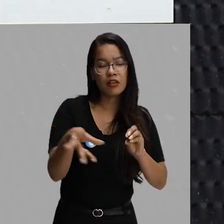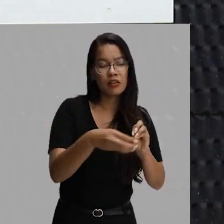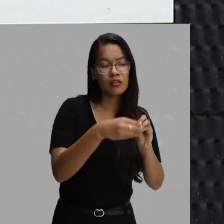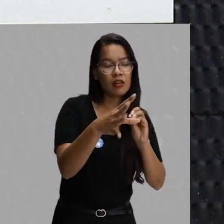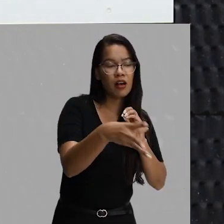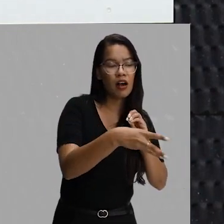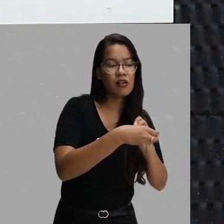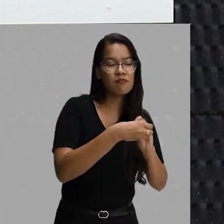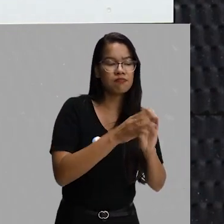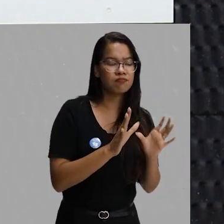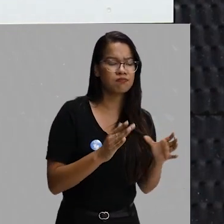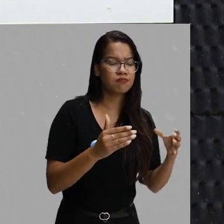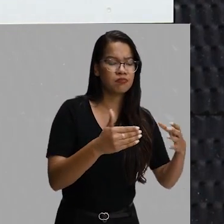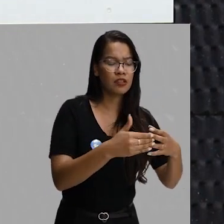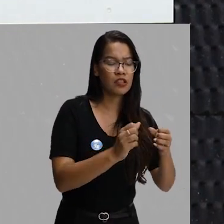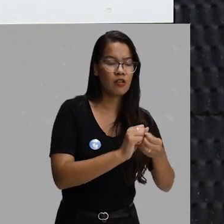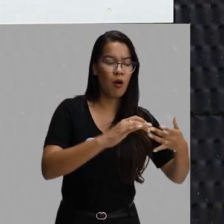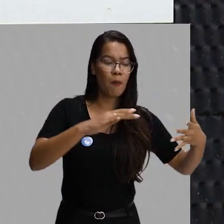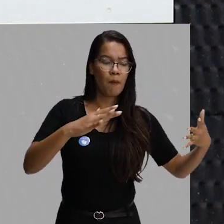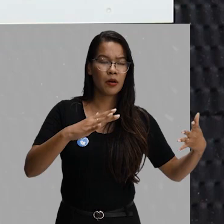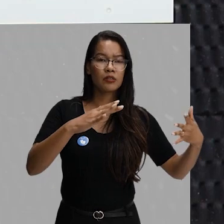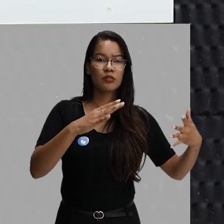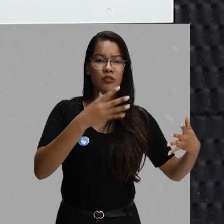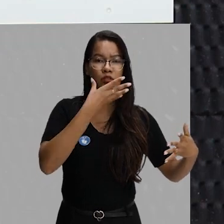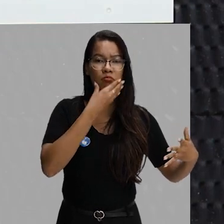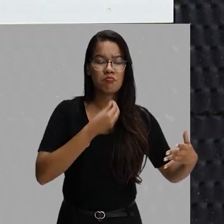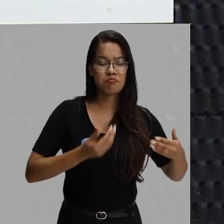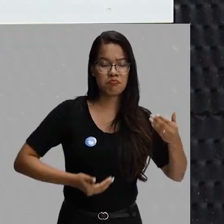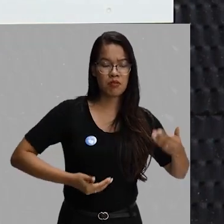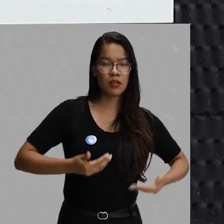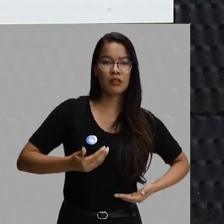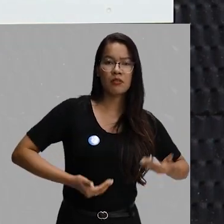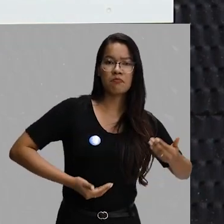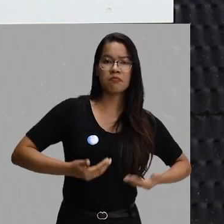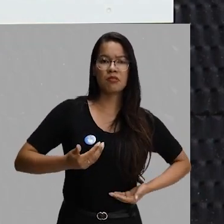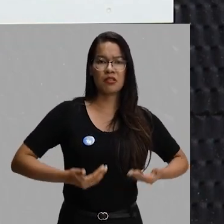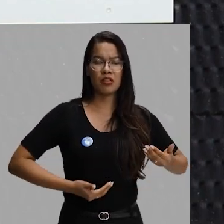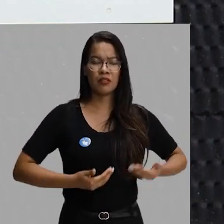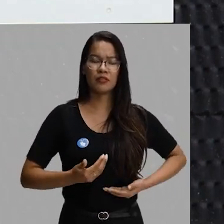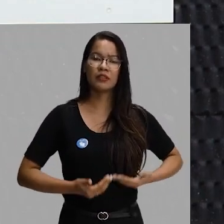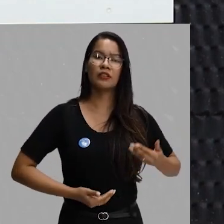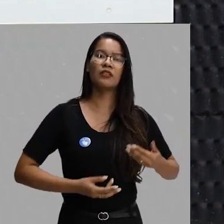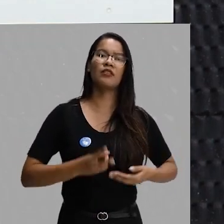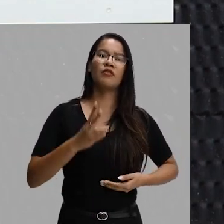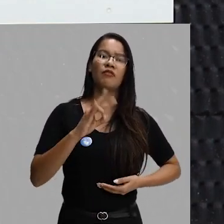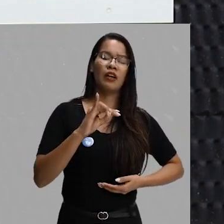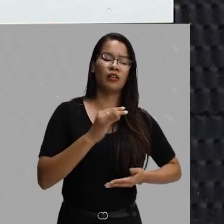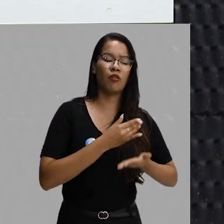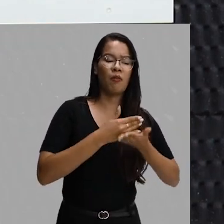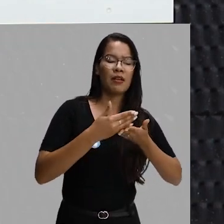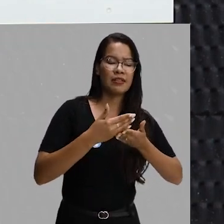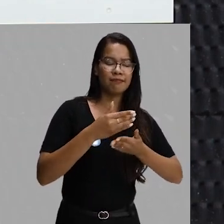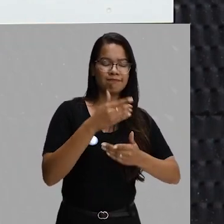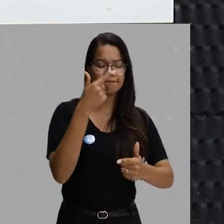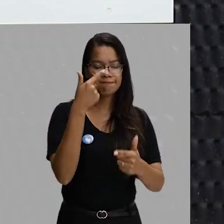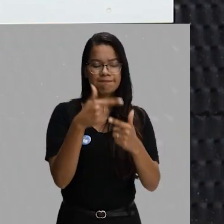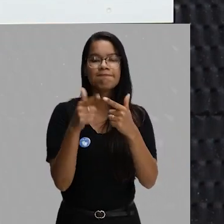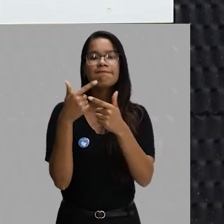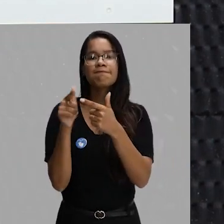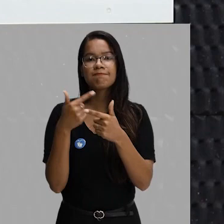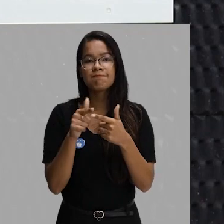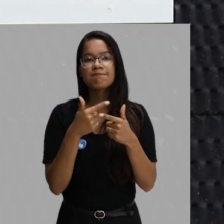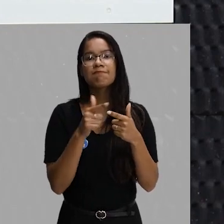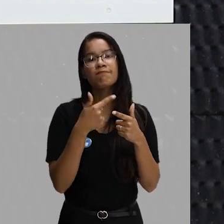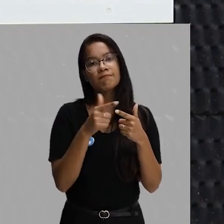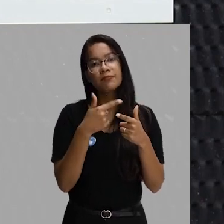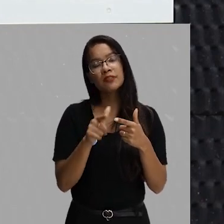concentração fundiária e o aumento do número de mão de obra escrava, essa República Romana, ela tende a entrar em crise. Ela tende a